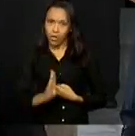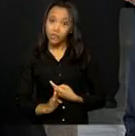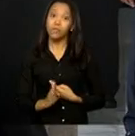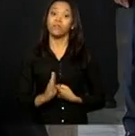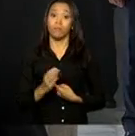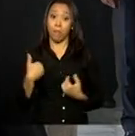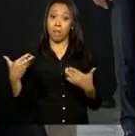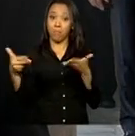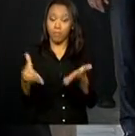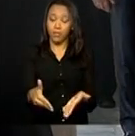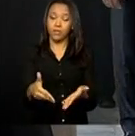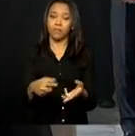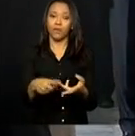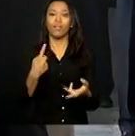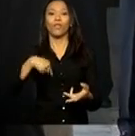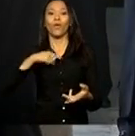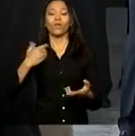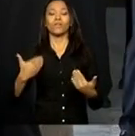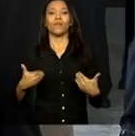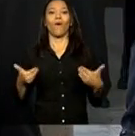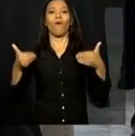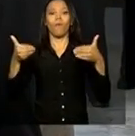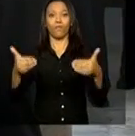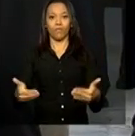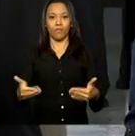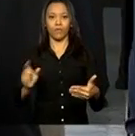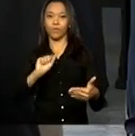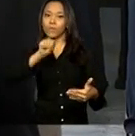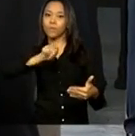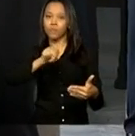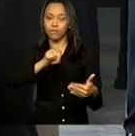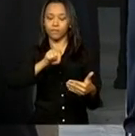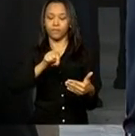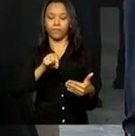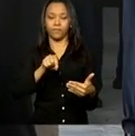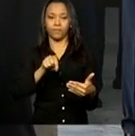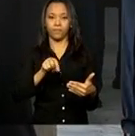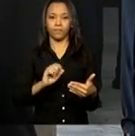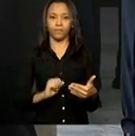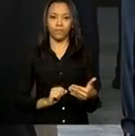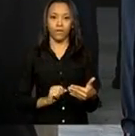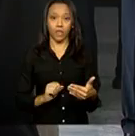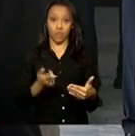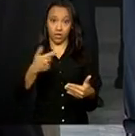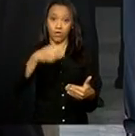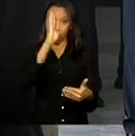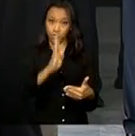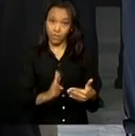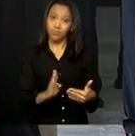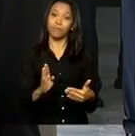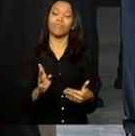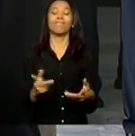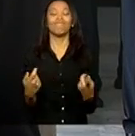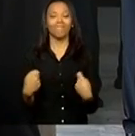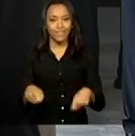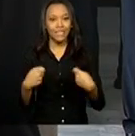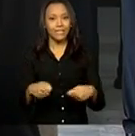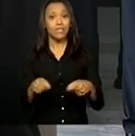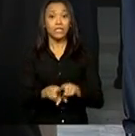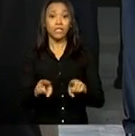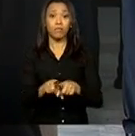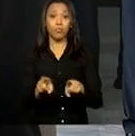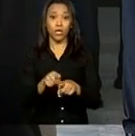sistema internacional nos coloca num patamar que o Estado brasileiro deve e os